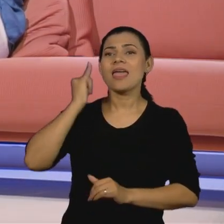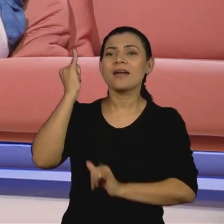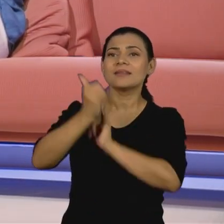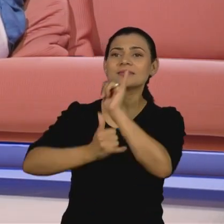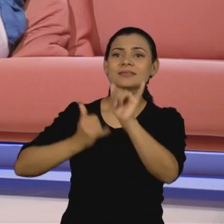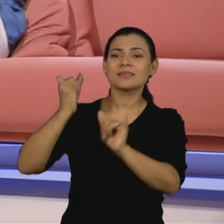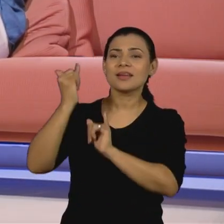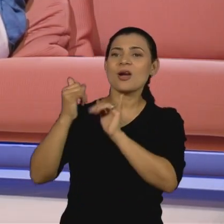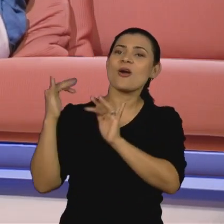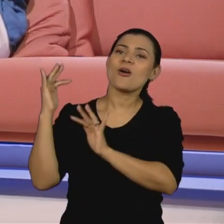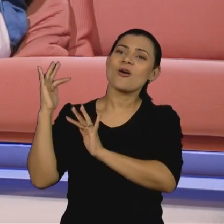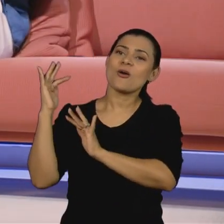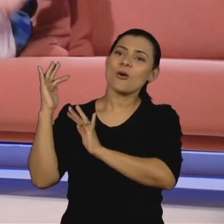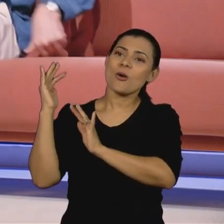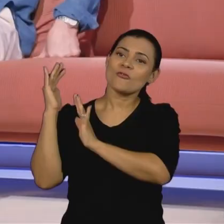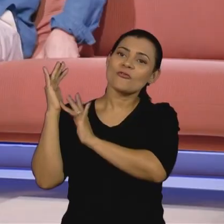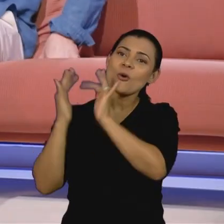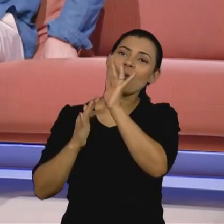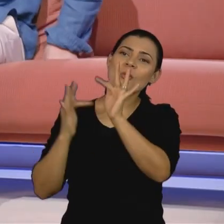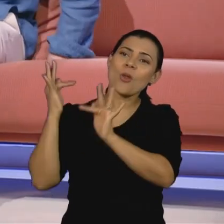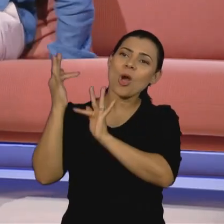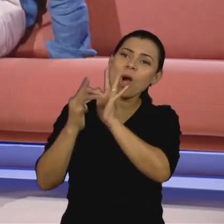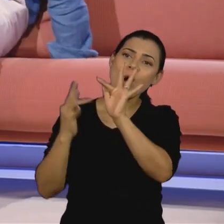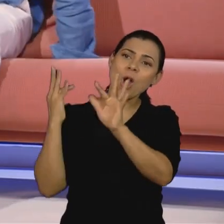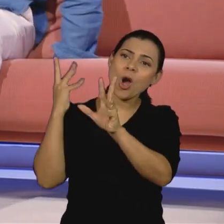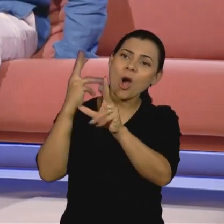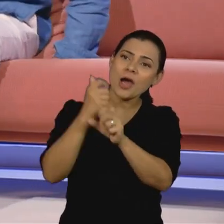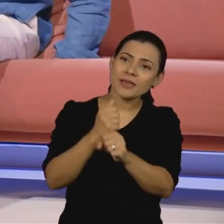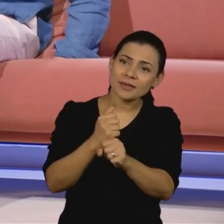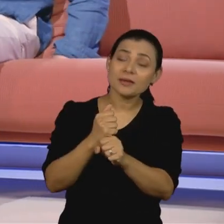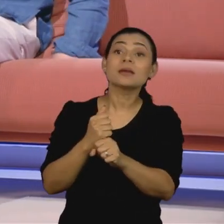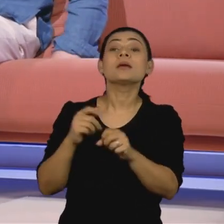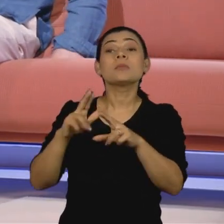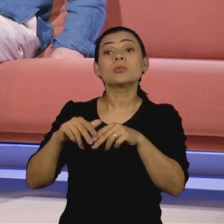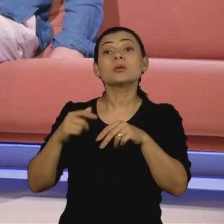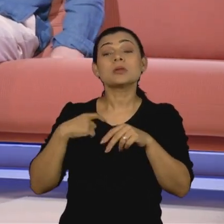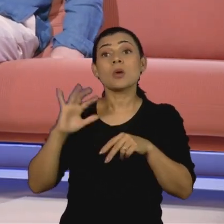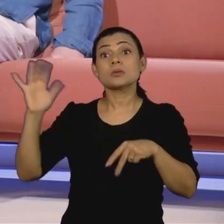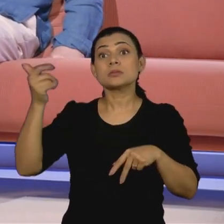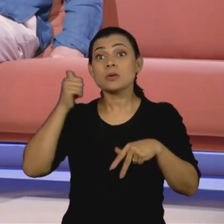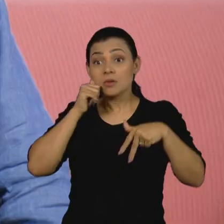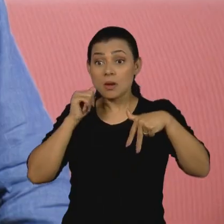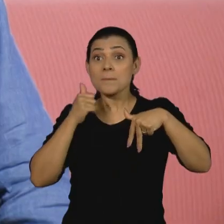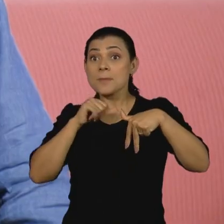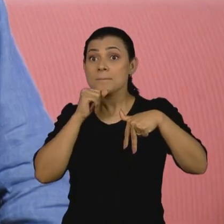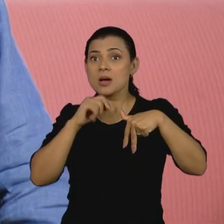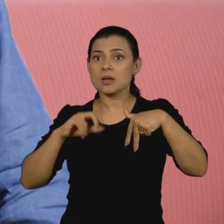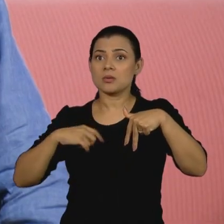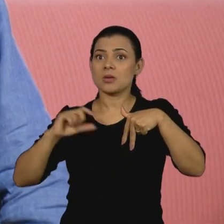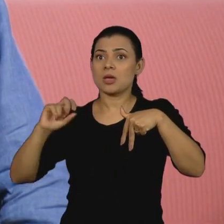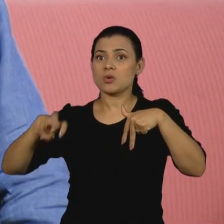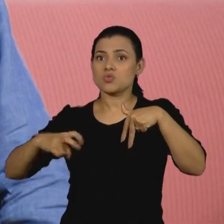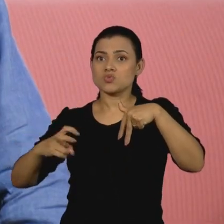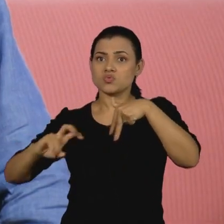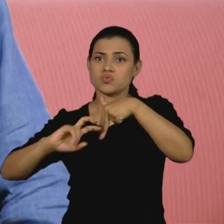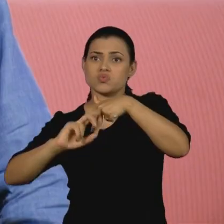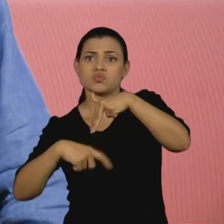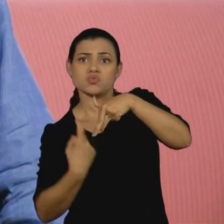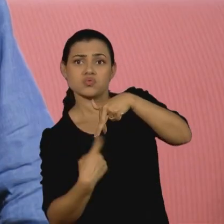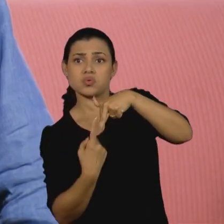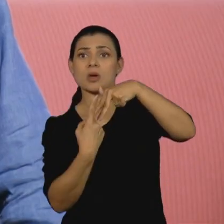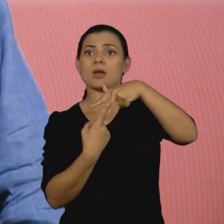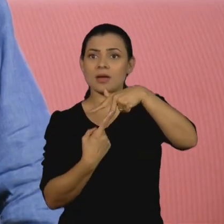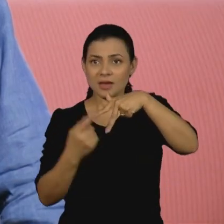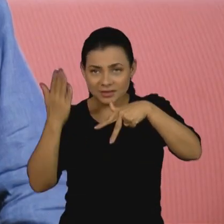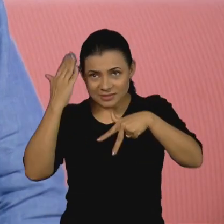porque existiam as cobras. Uma vez minha mãe pisou numa cobra e rolou na perna dela, mas minha mãe sabia muita oração de fechar o corpo.